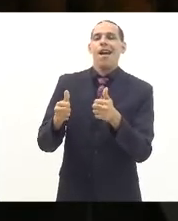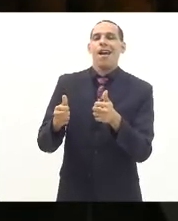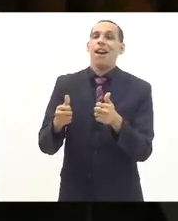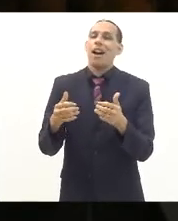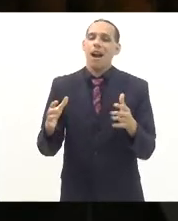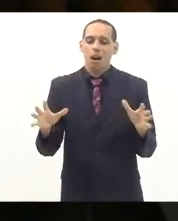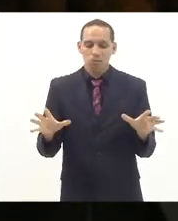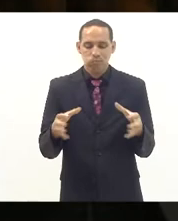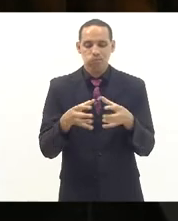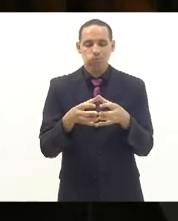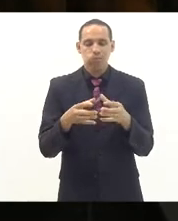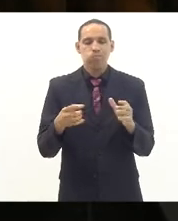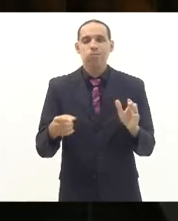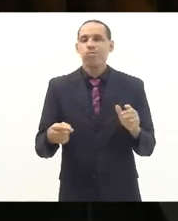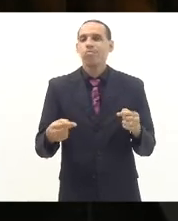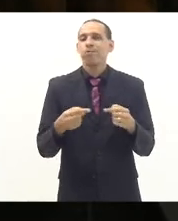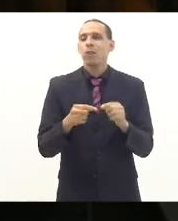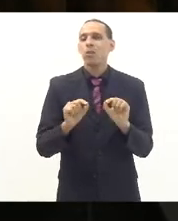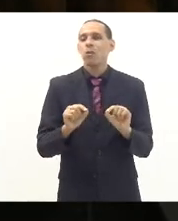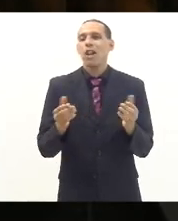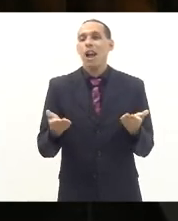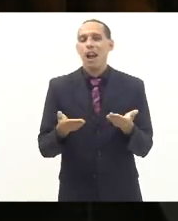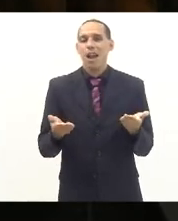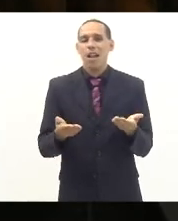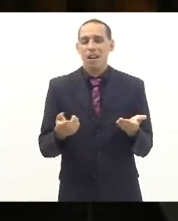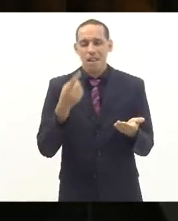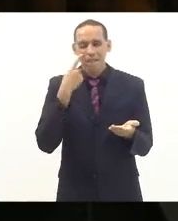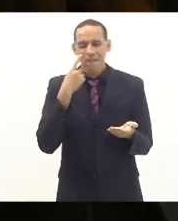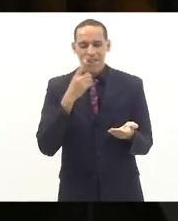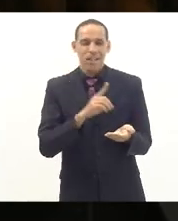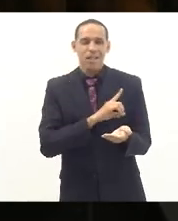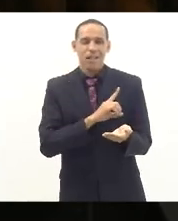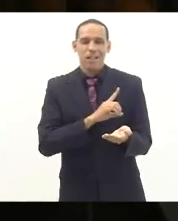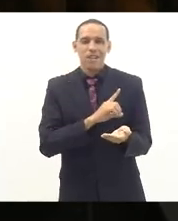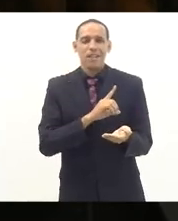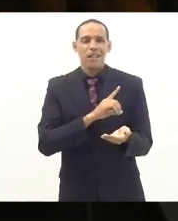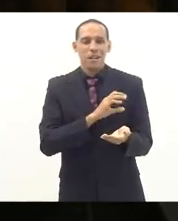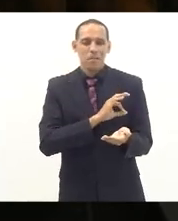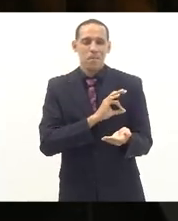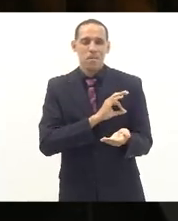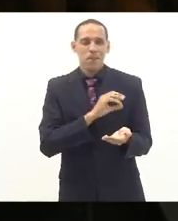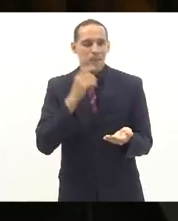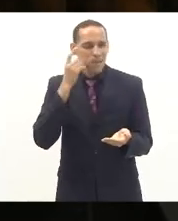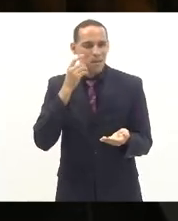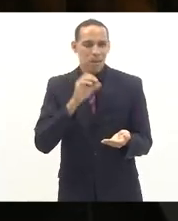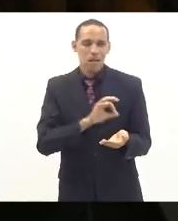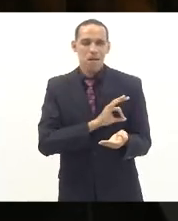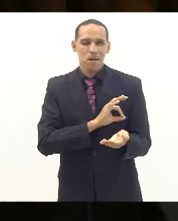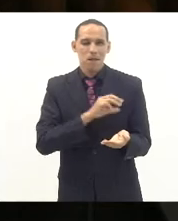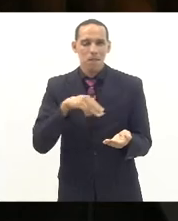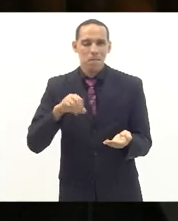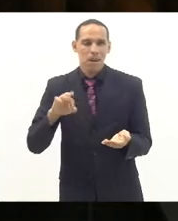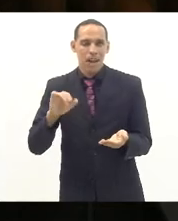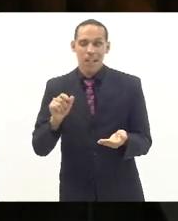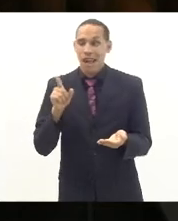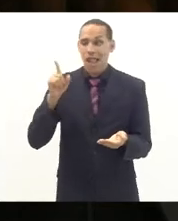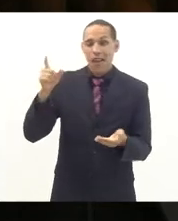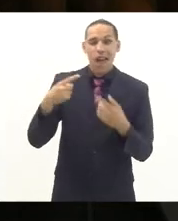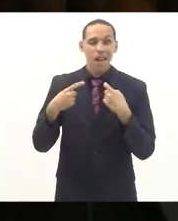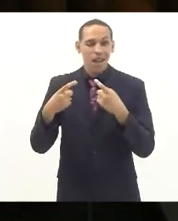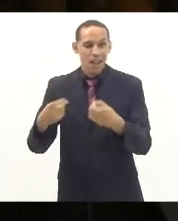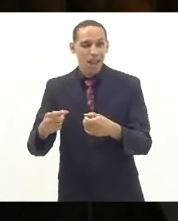chegando dessa conjuntura atual E aí que a gente vê deputada Martha Rocha por exemplo como la guerra que tá acontecendo a Ucrânia Rússia